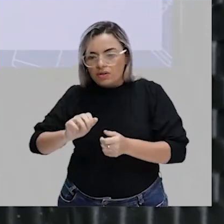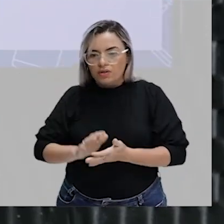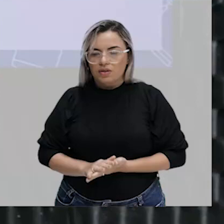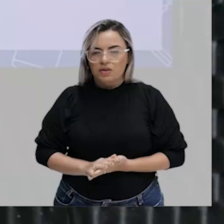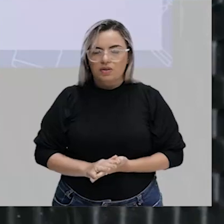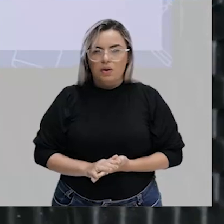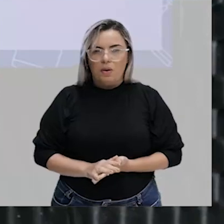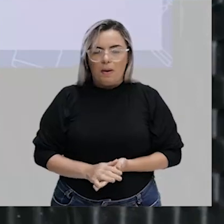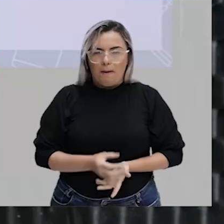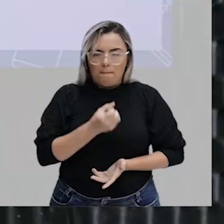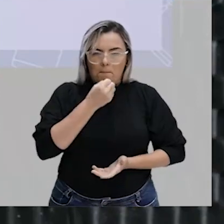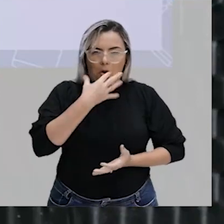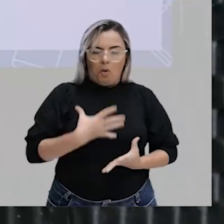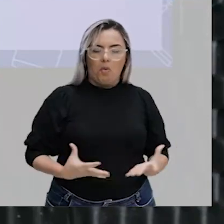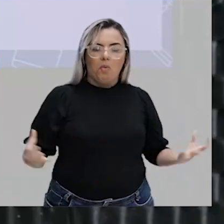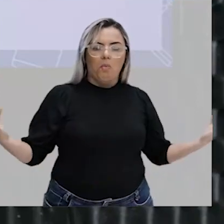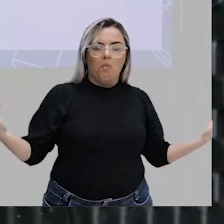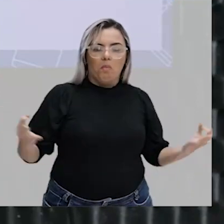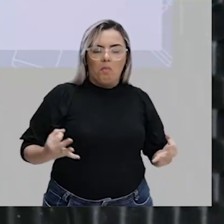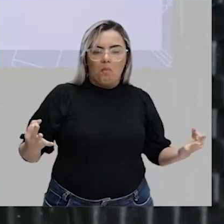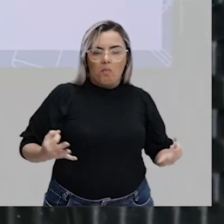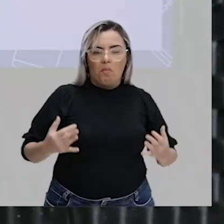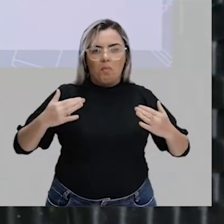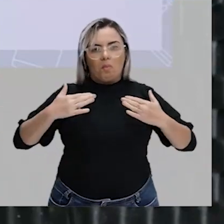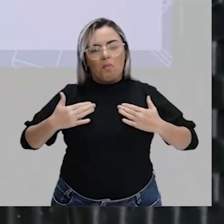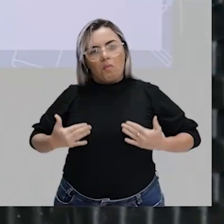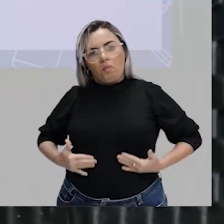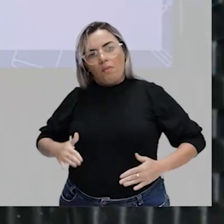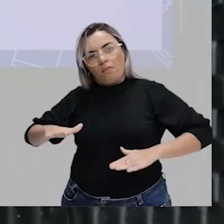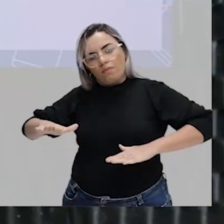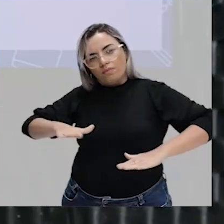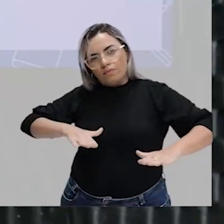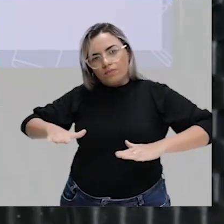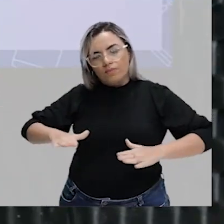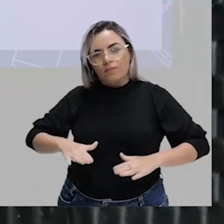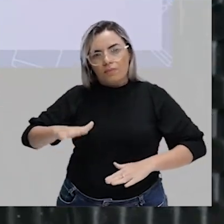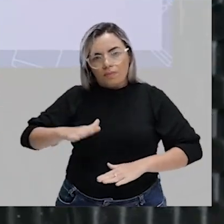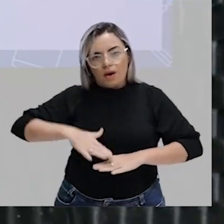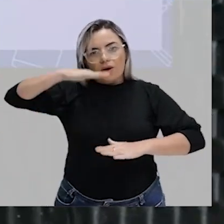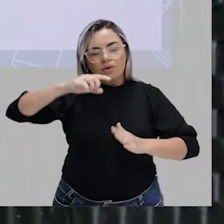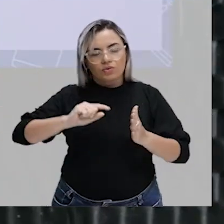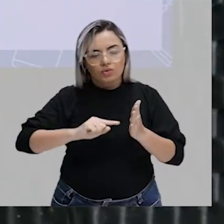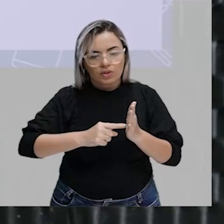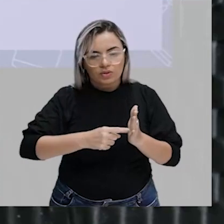maior limpeza esses seus gestos, maior vai ser a sua nota.